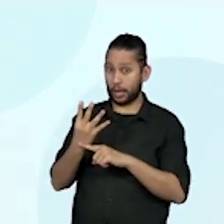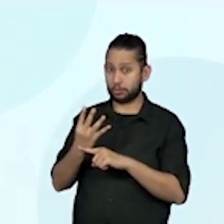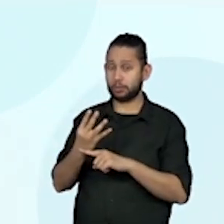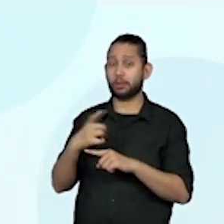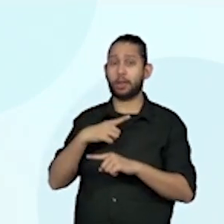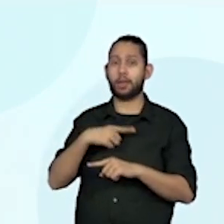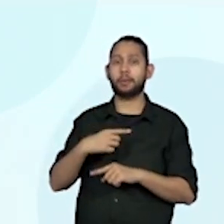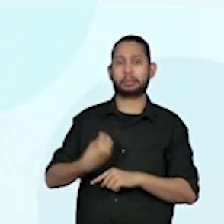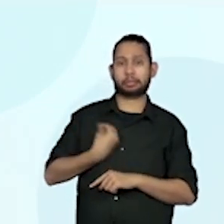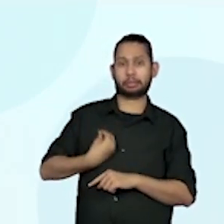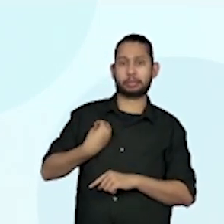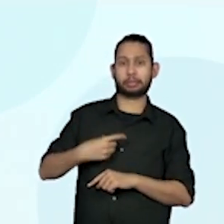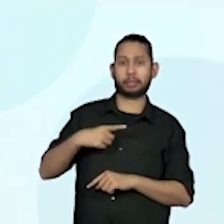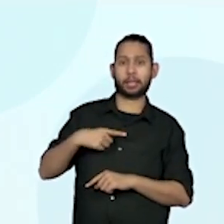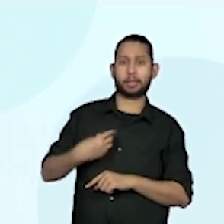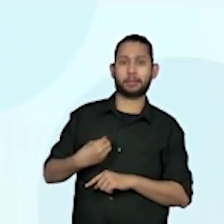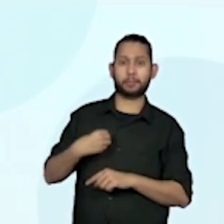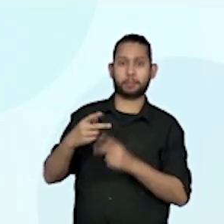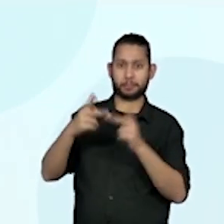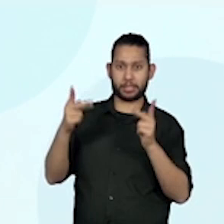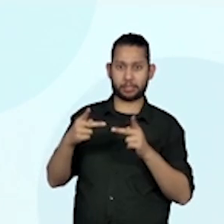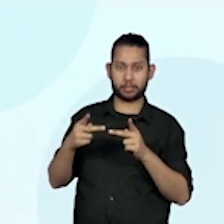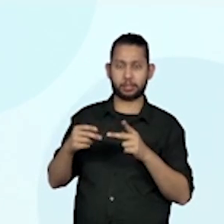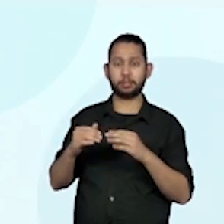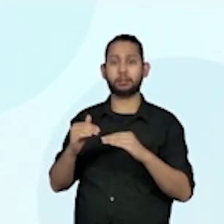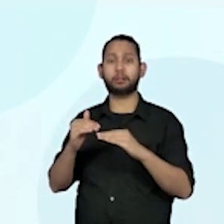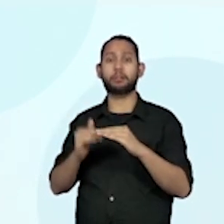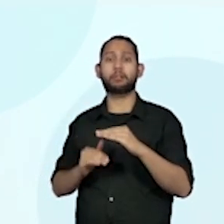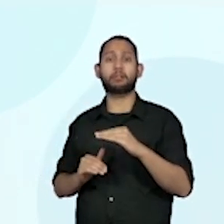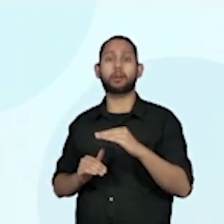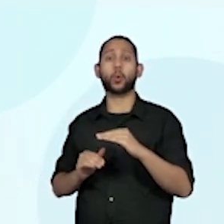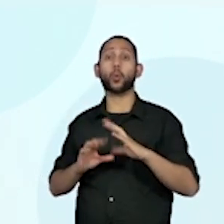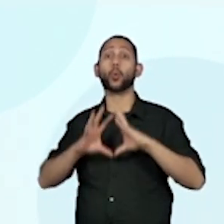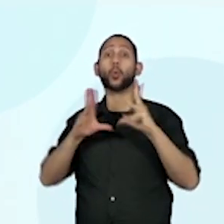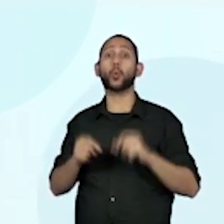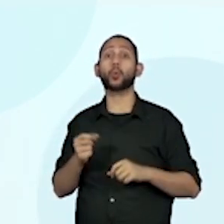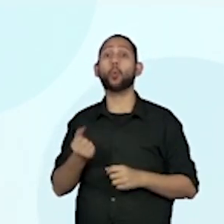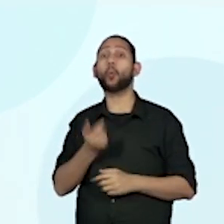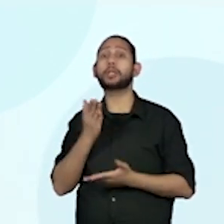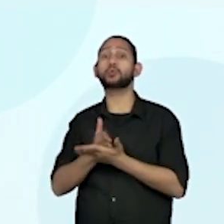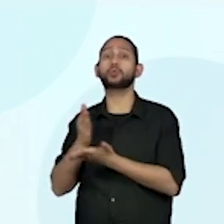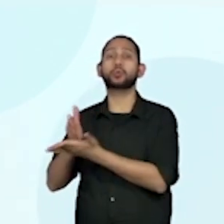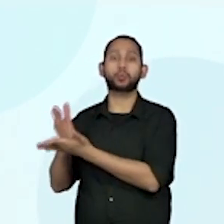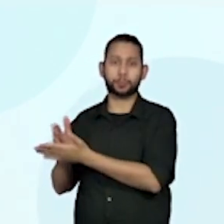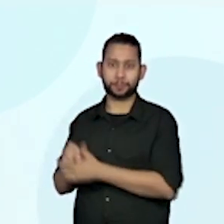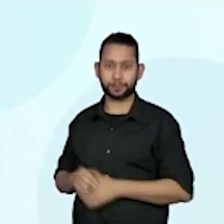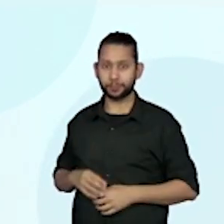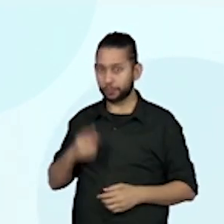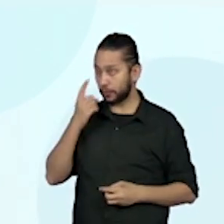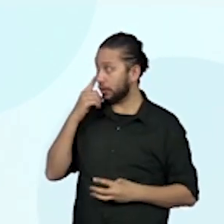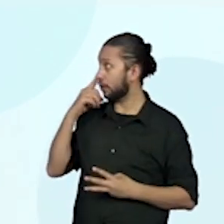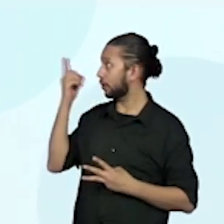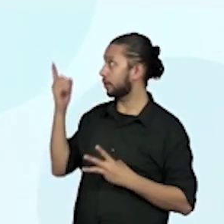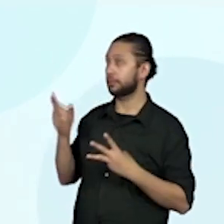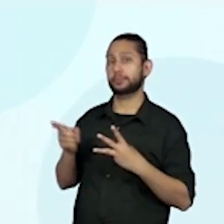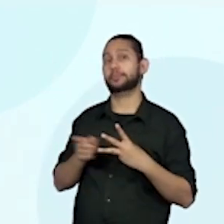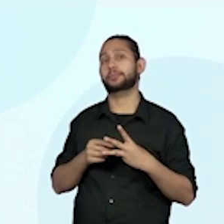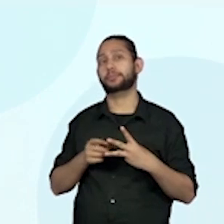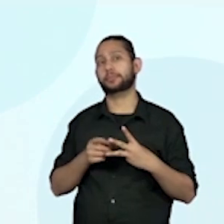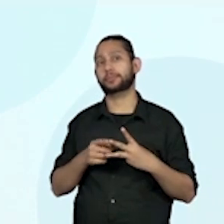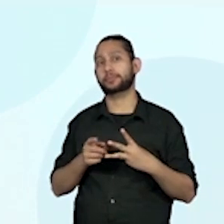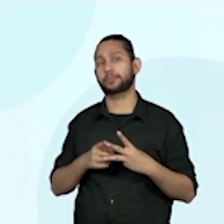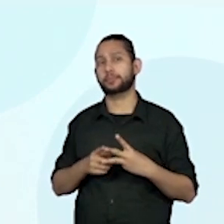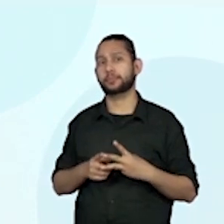4/7, certo? A do lado, pessoal, vamos lá. Eu quero agora da imagem 2. Imagem 2,